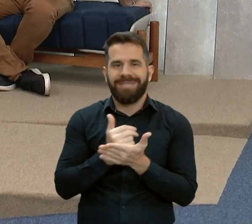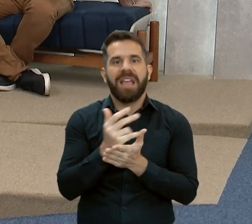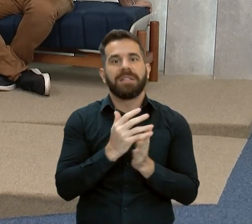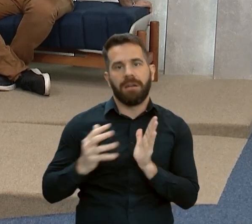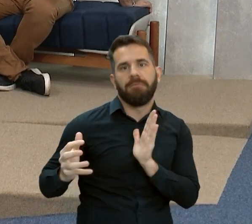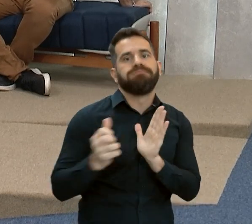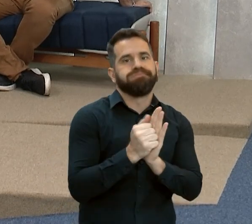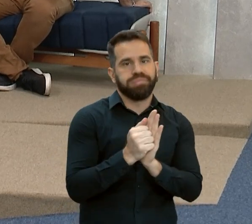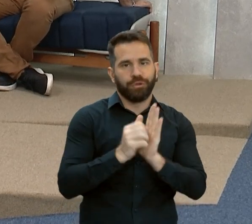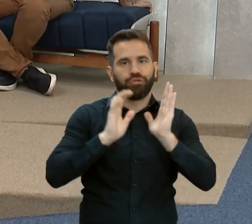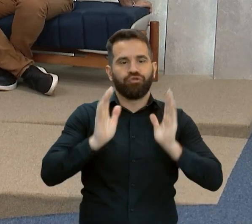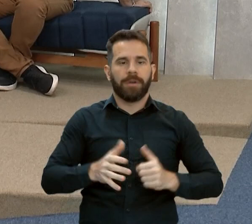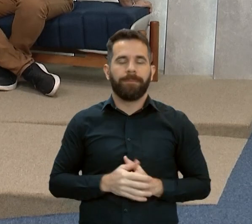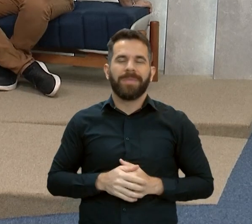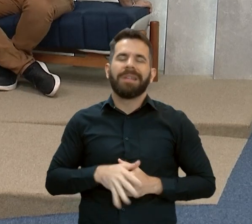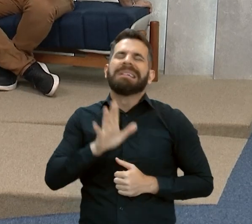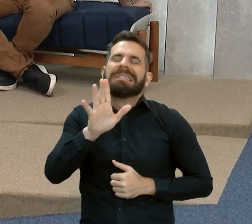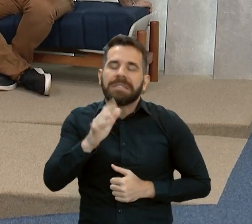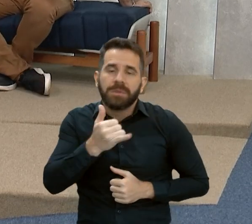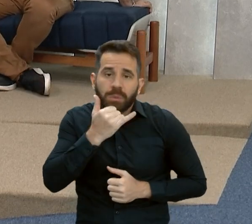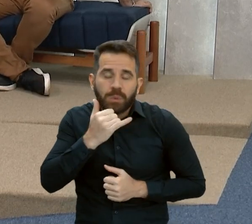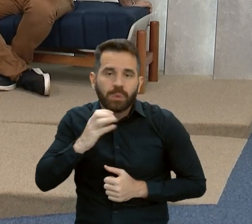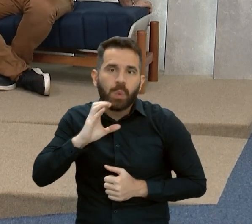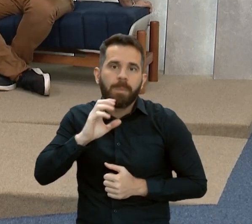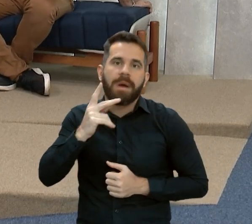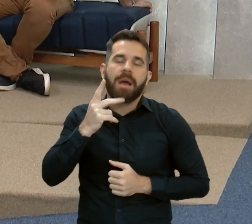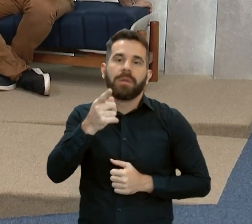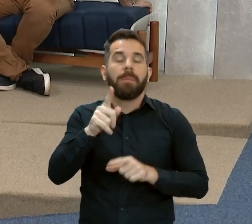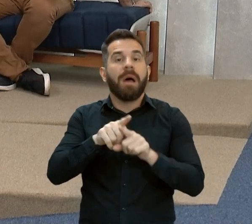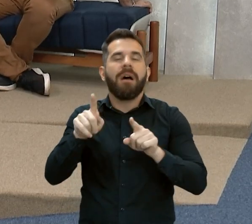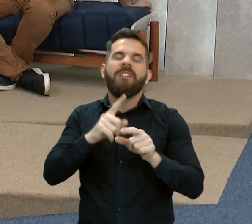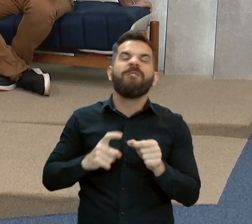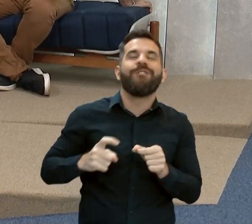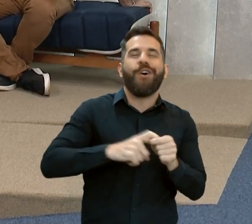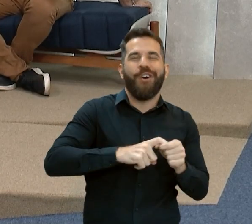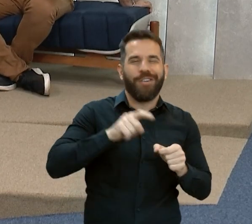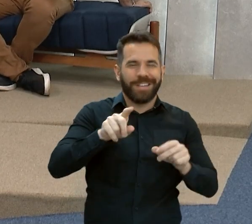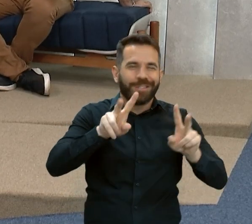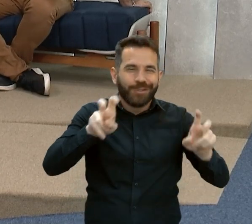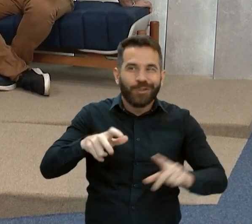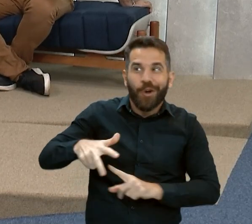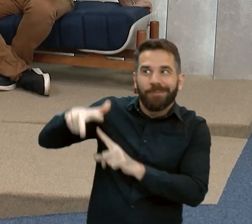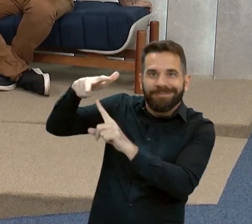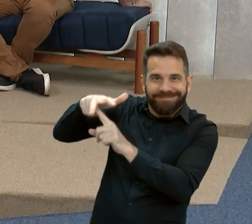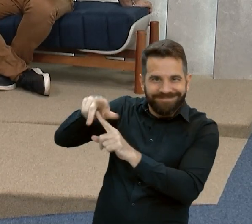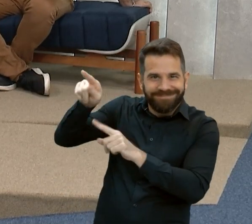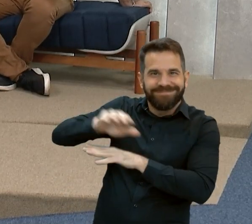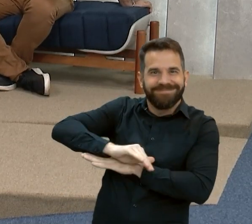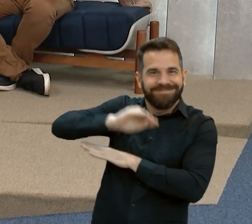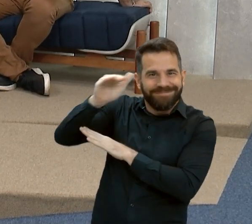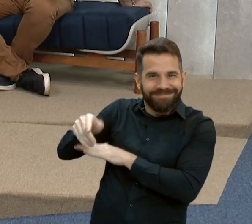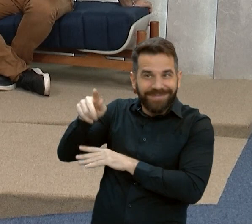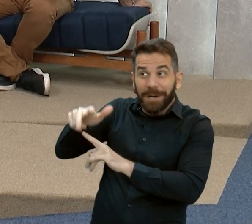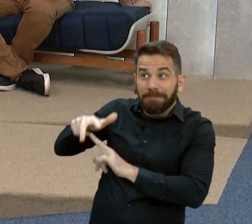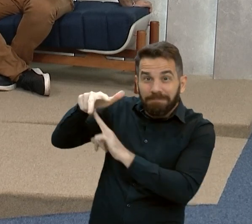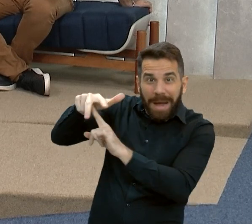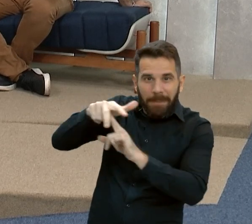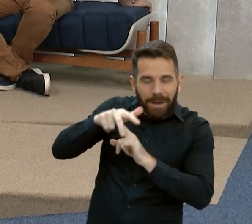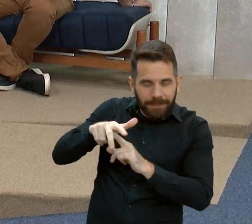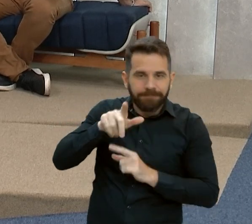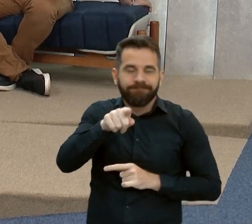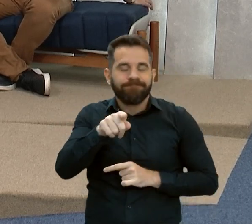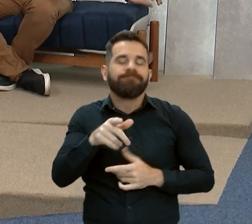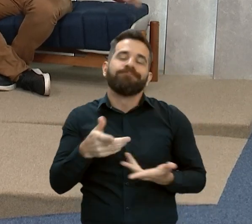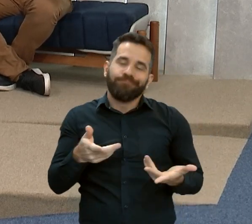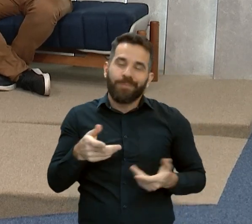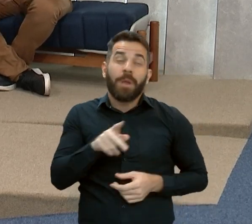essa questão da torre ainda, claro, né? O professor Ibermar, ele tem uma capacidade, né, de fazer as coisas acontecerem